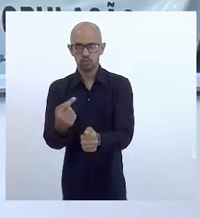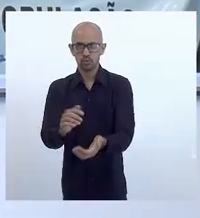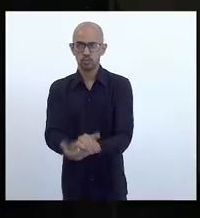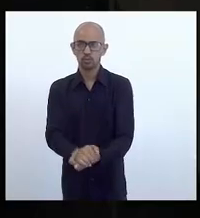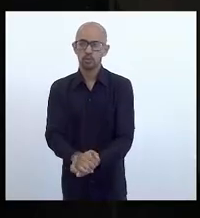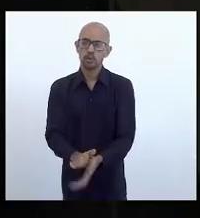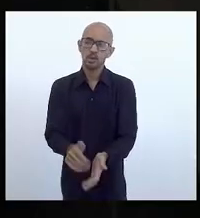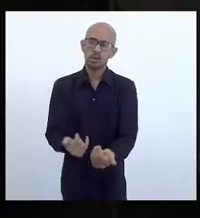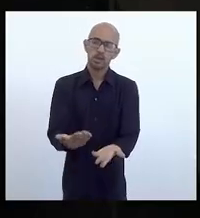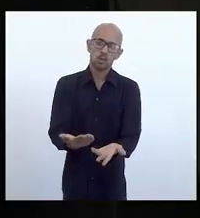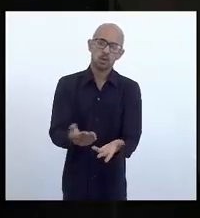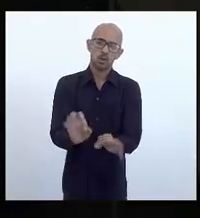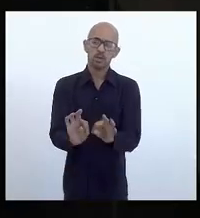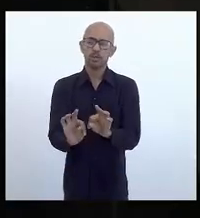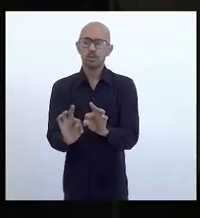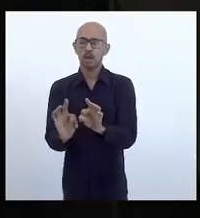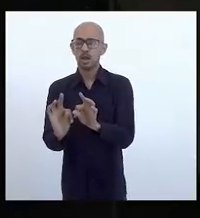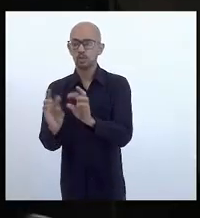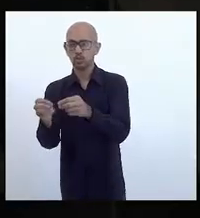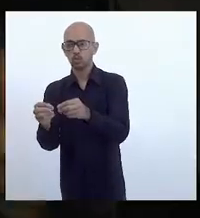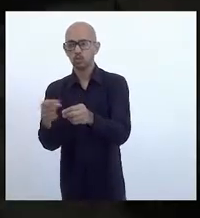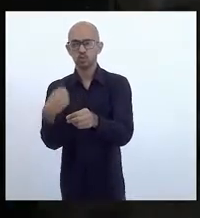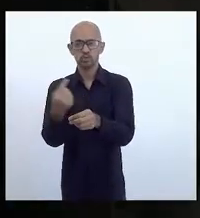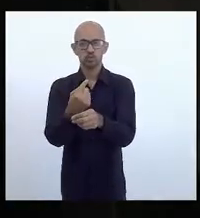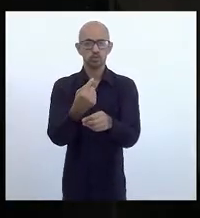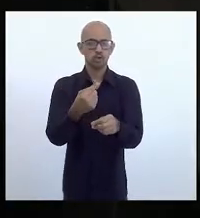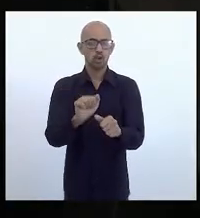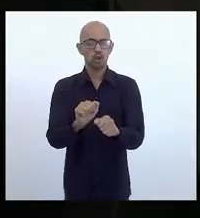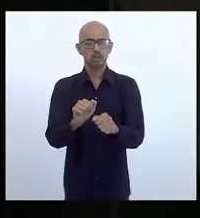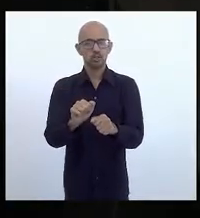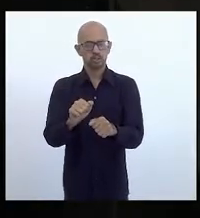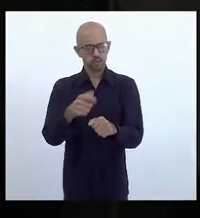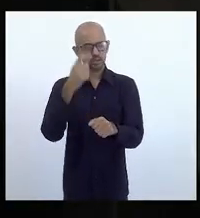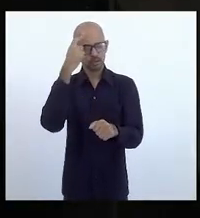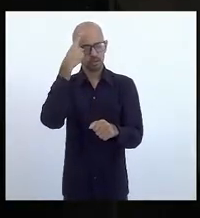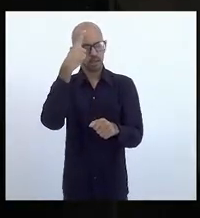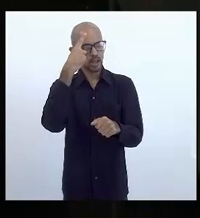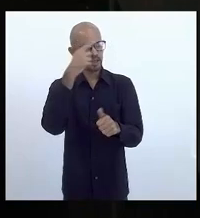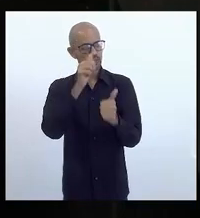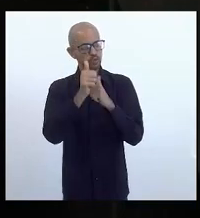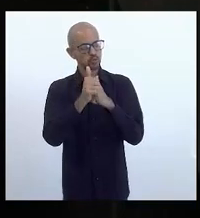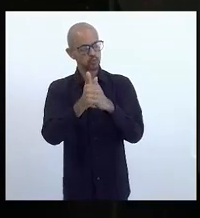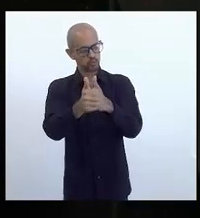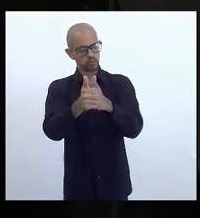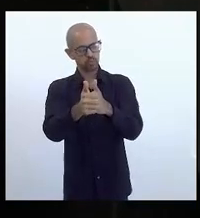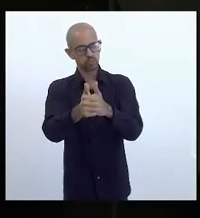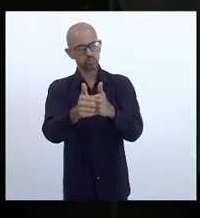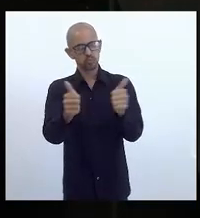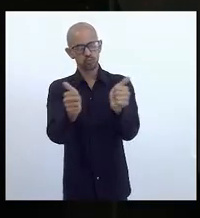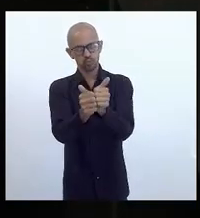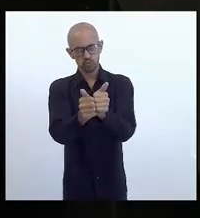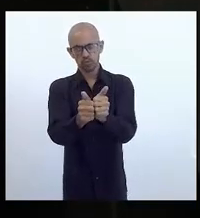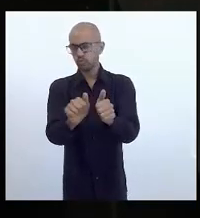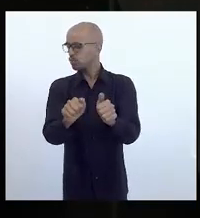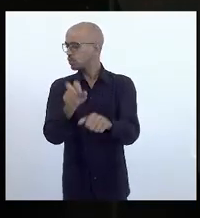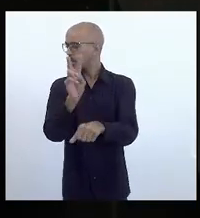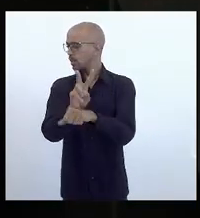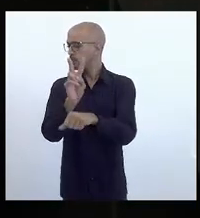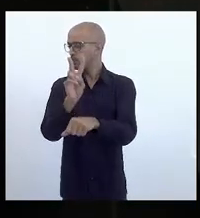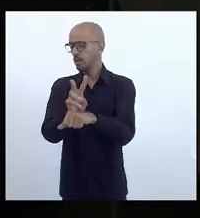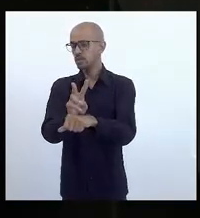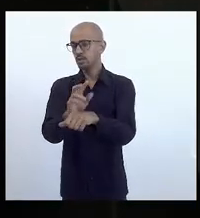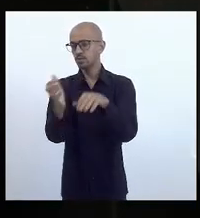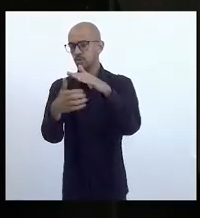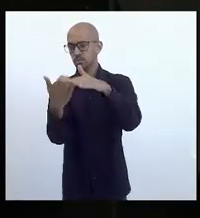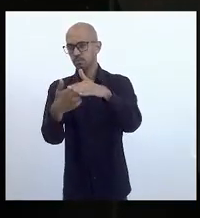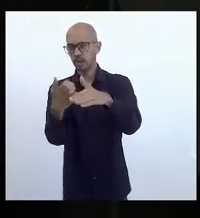as nossas posições e concepções seguem as mesmas em defesa de uma empresa de